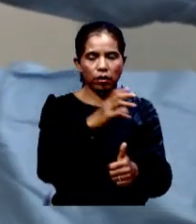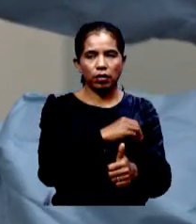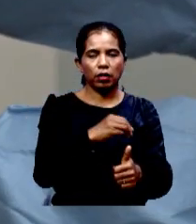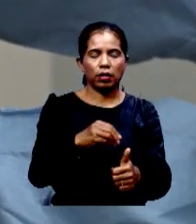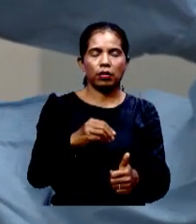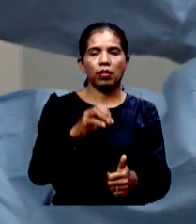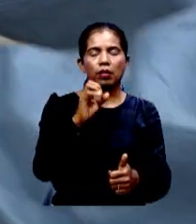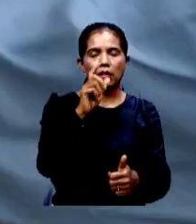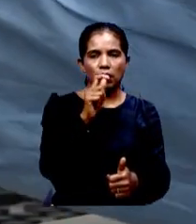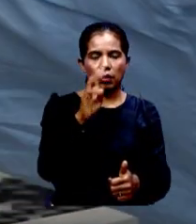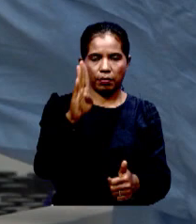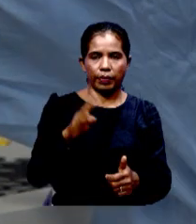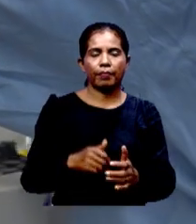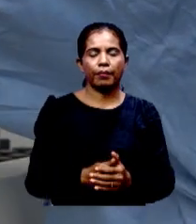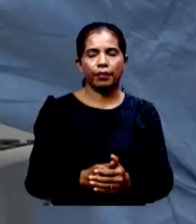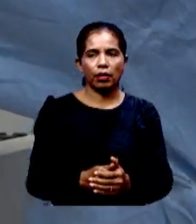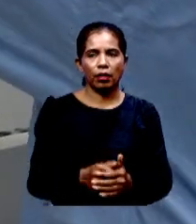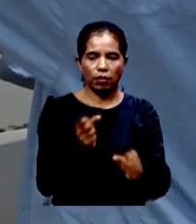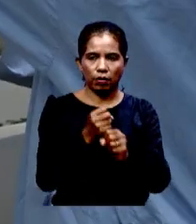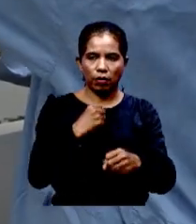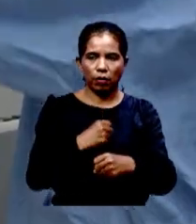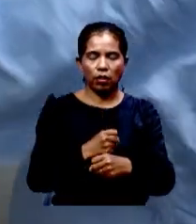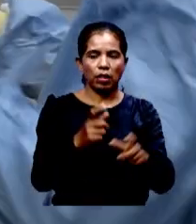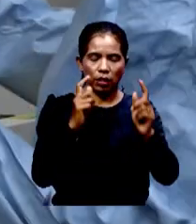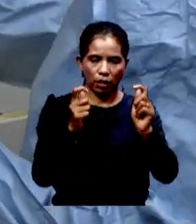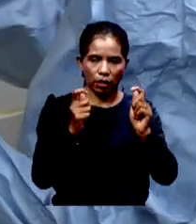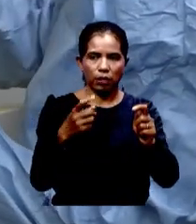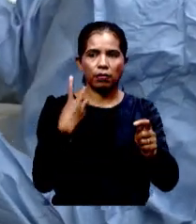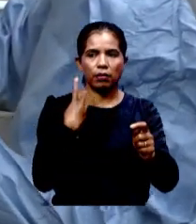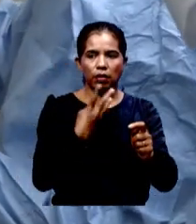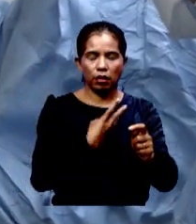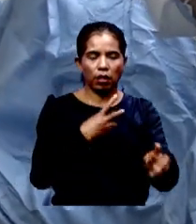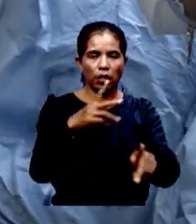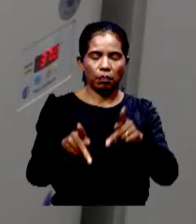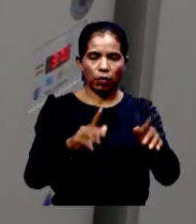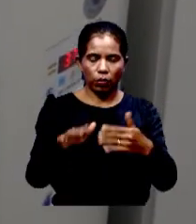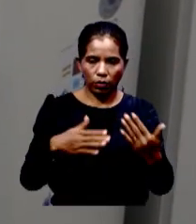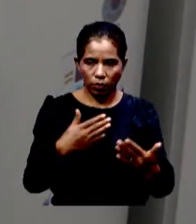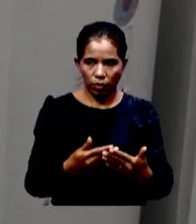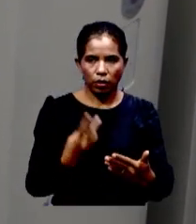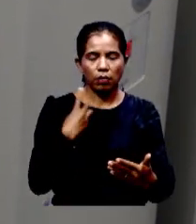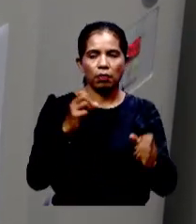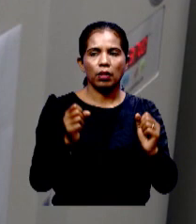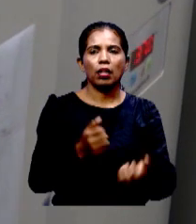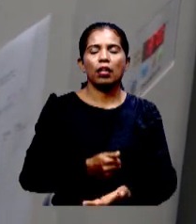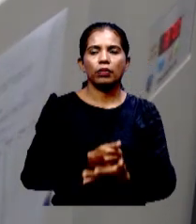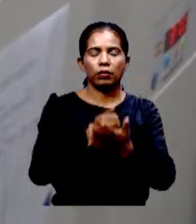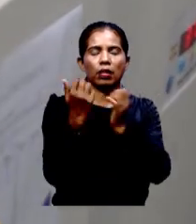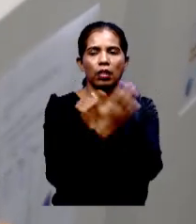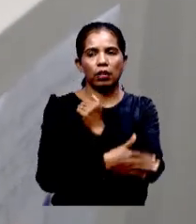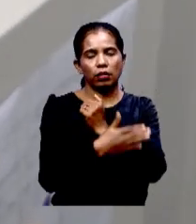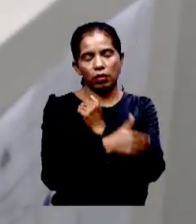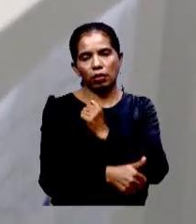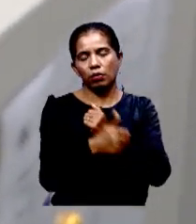LPA. Então, além de halo teste ba ita ninyang povo, ita mos bele ajuda na saung sira nebe ke